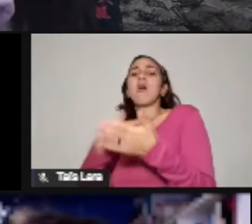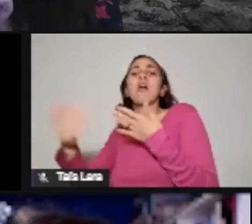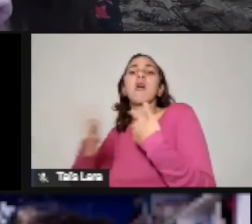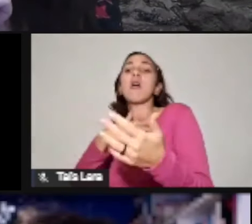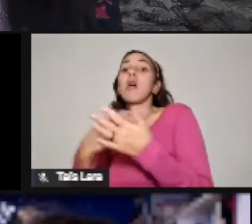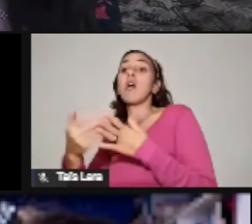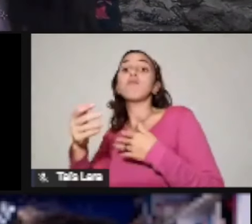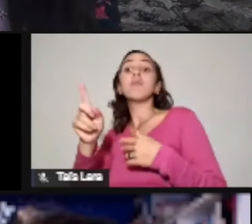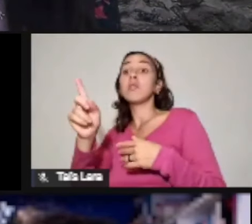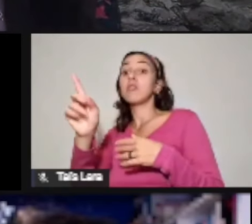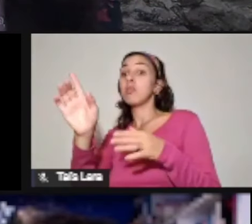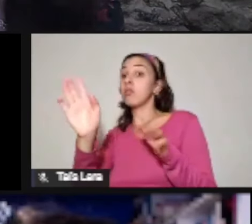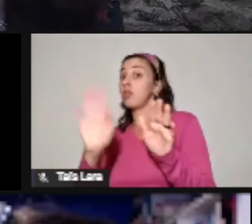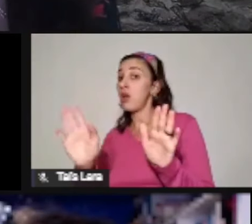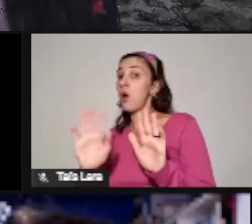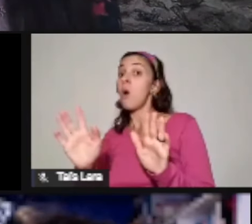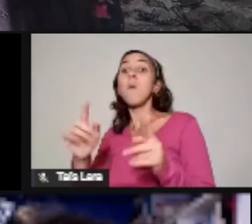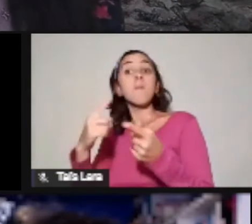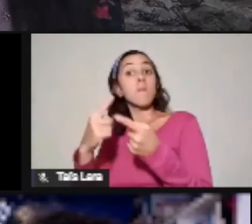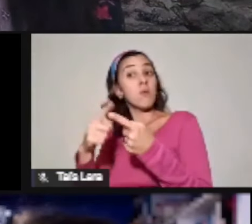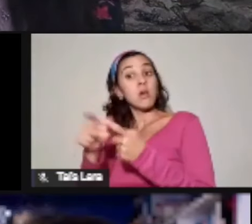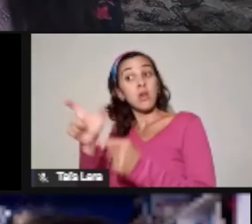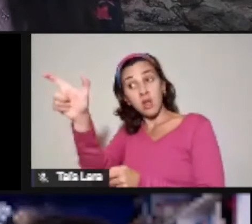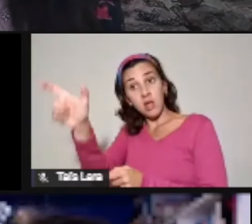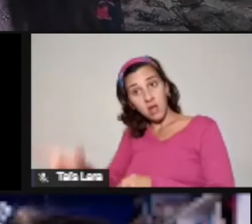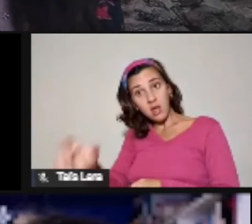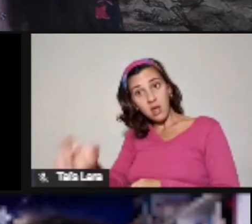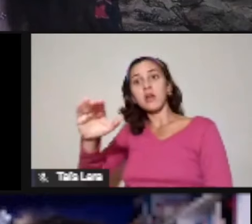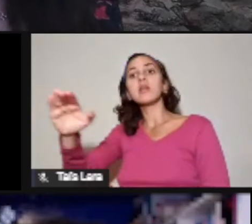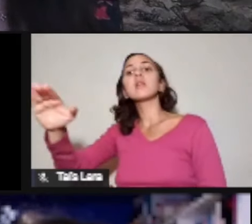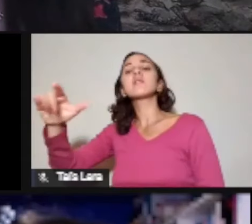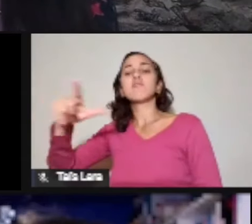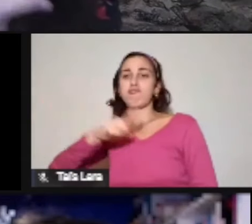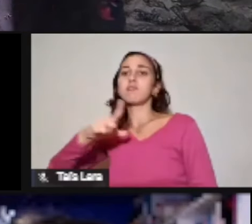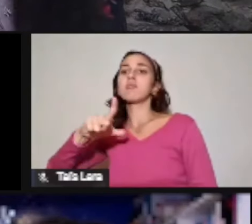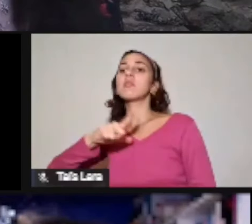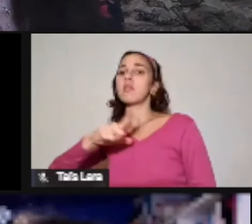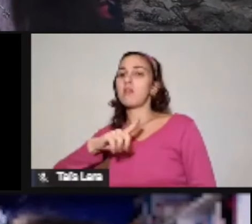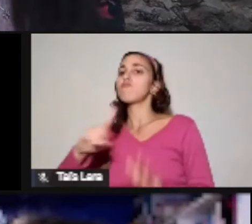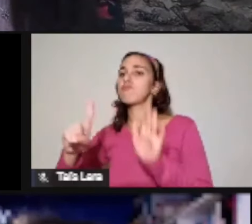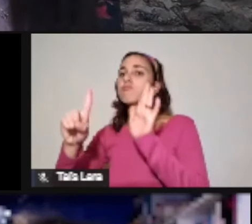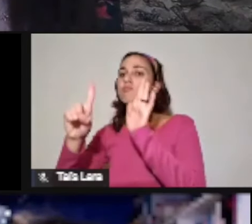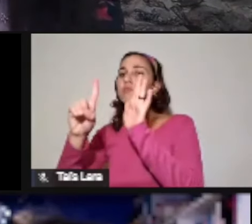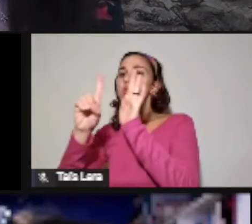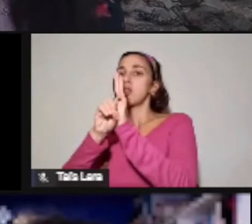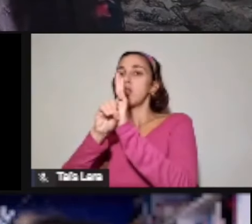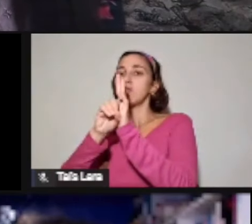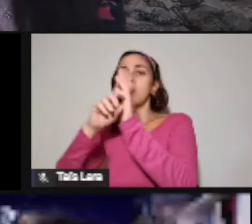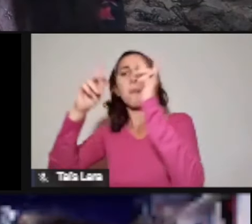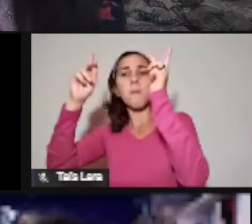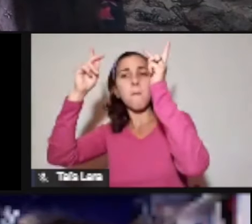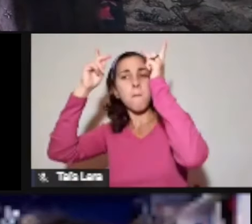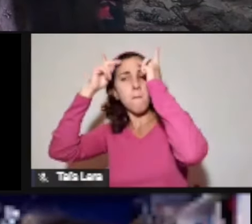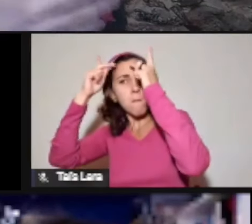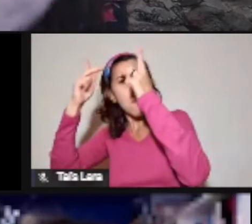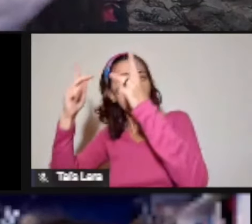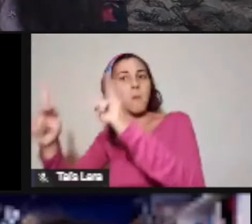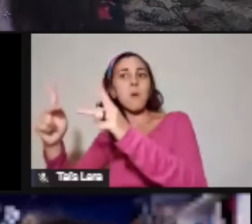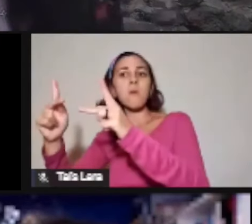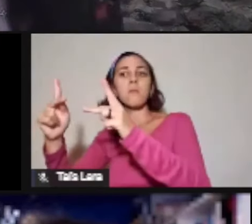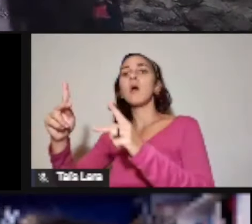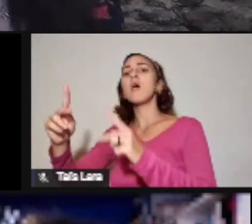porque a gente está falando de um direito das crianças e adolescentes, um dos que é de crescer sem sem ter